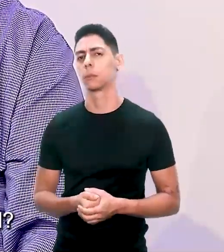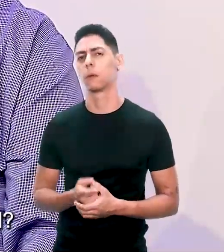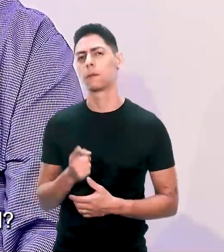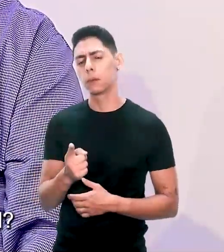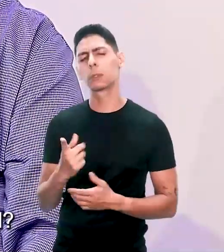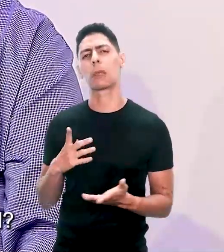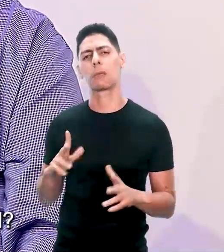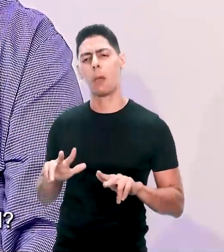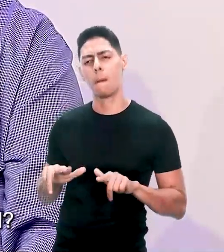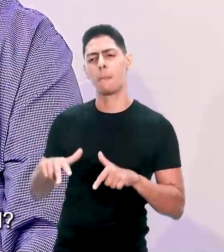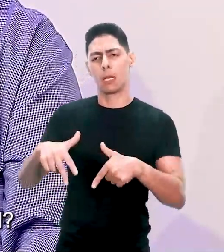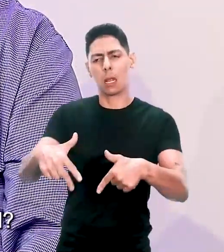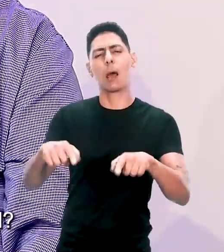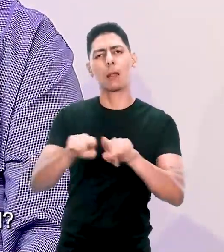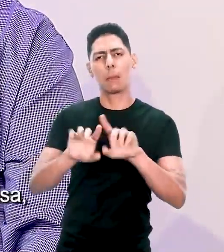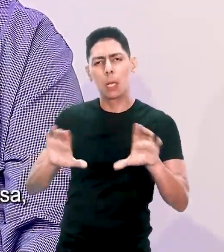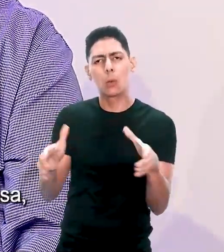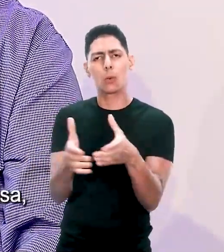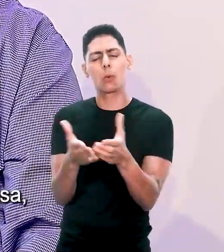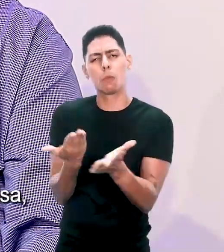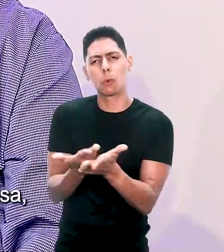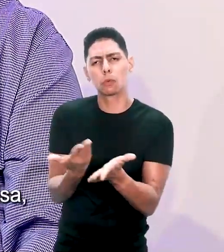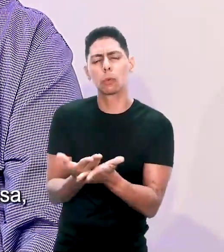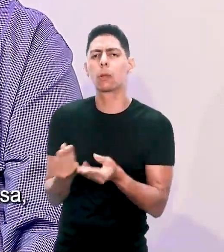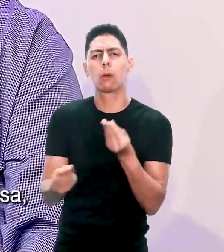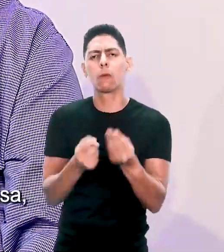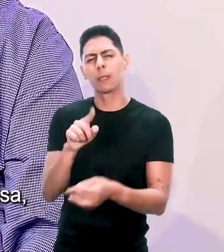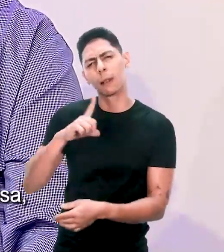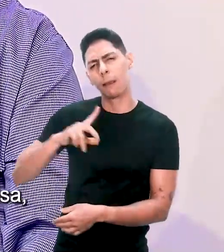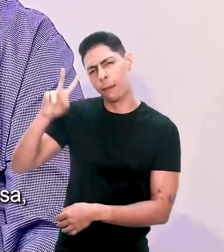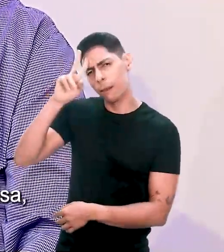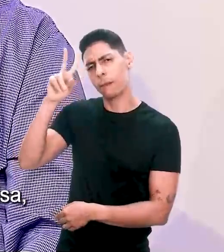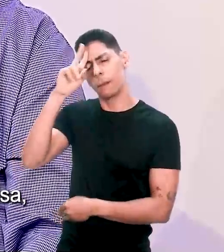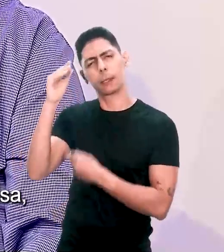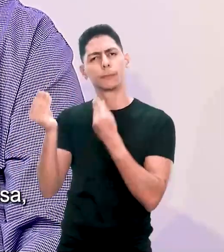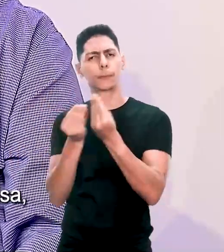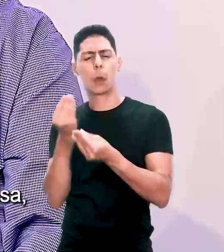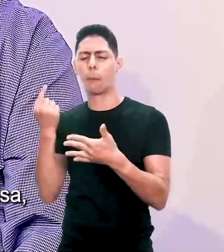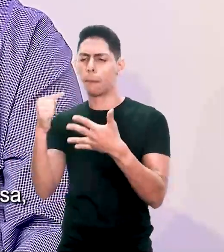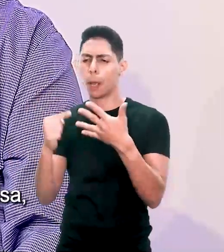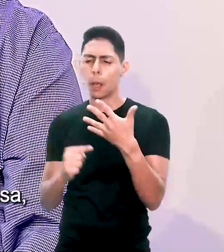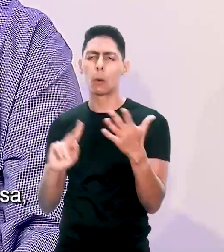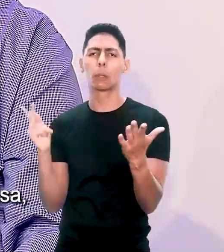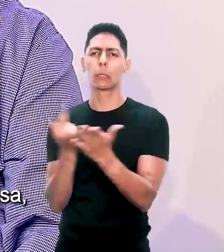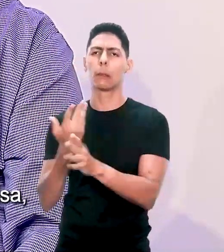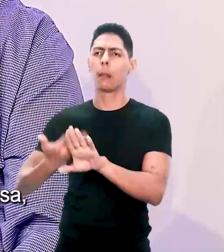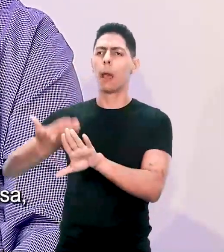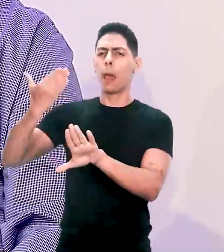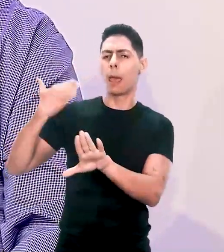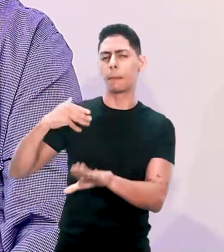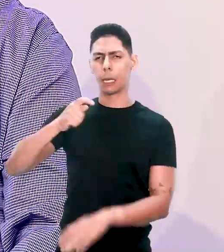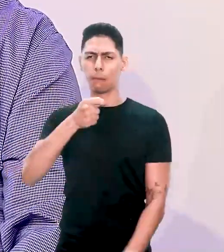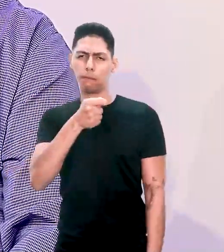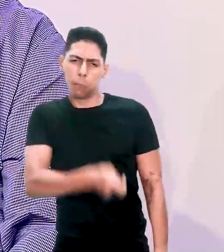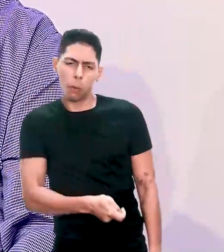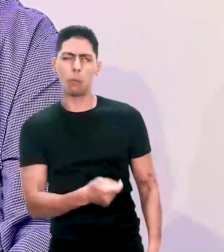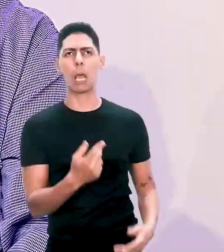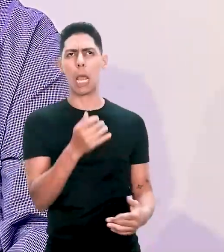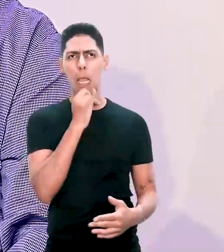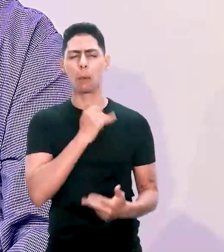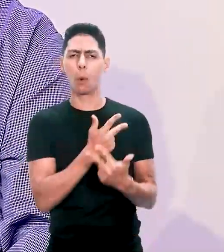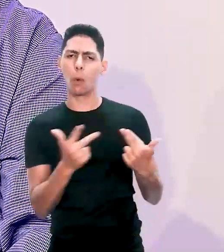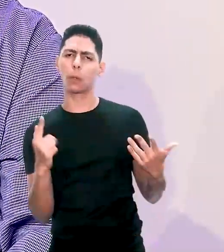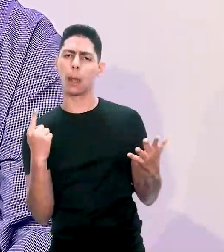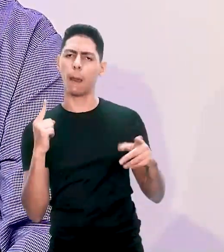a militar no movimento estudantil? Você tem alguma lembrança de alguma coisa do tempo da ditadura que não podia fazer?